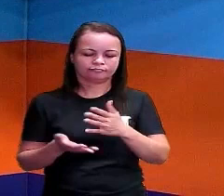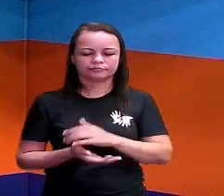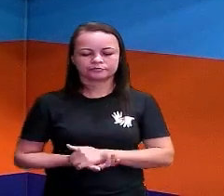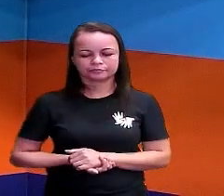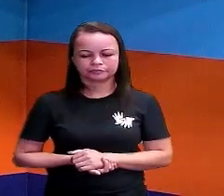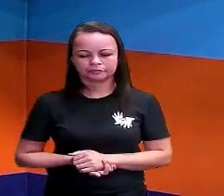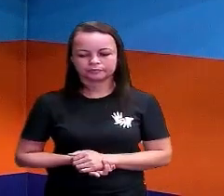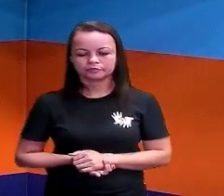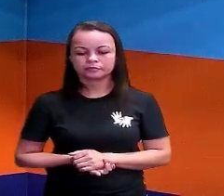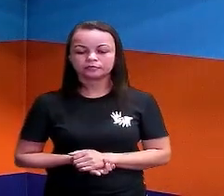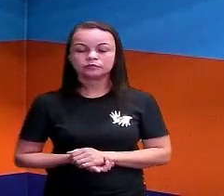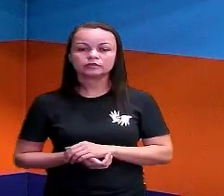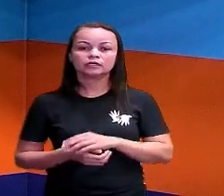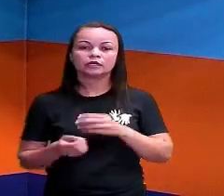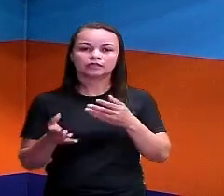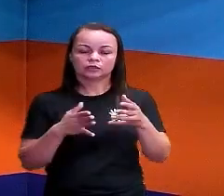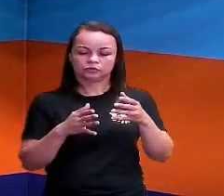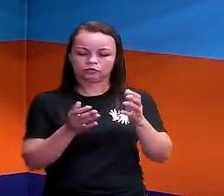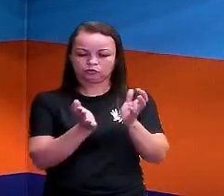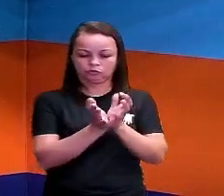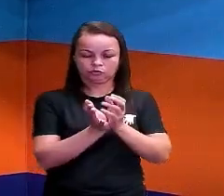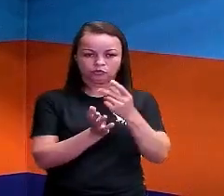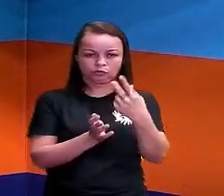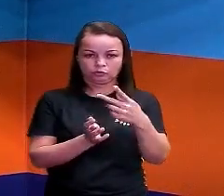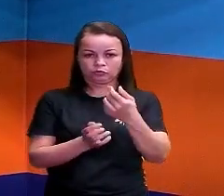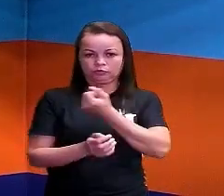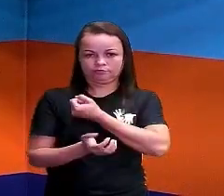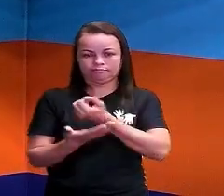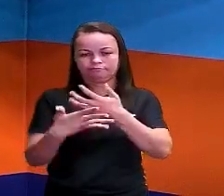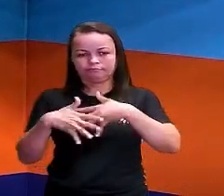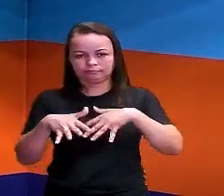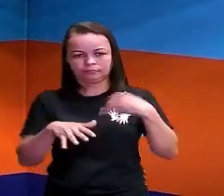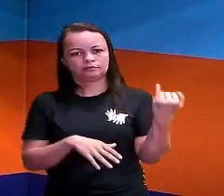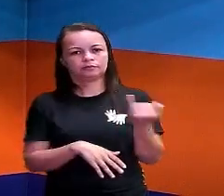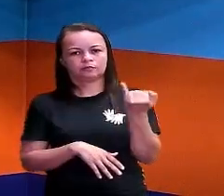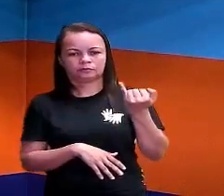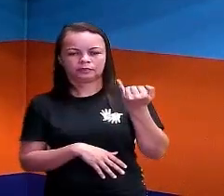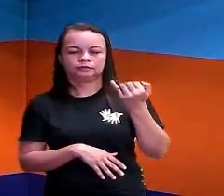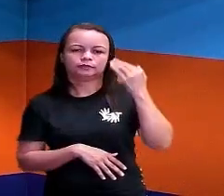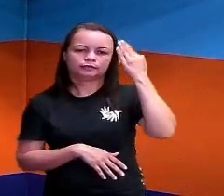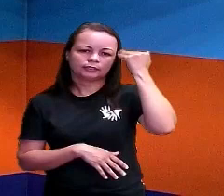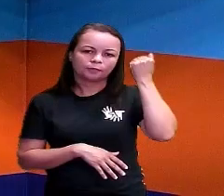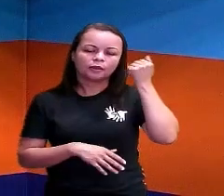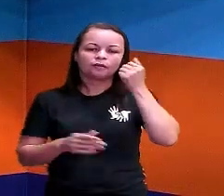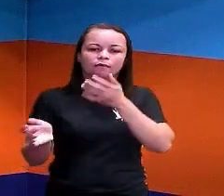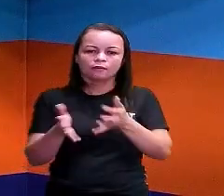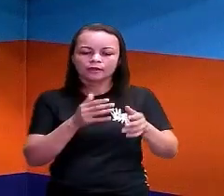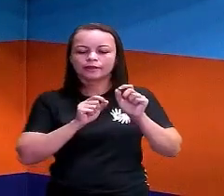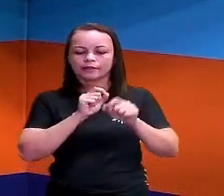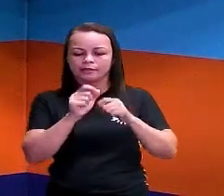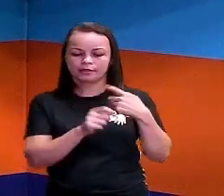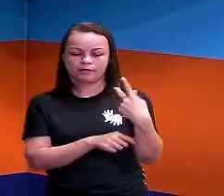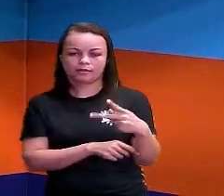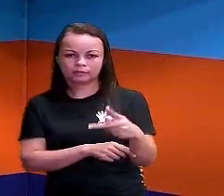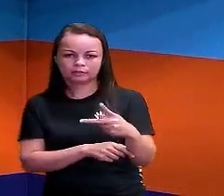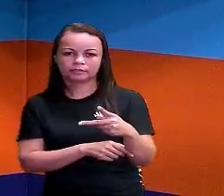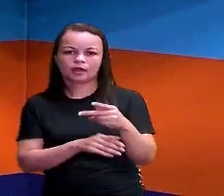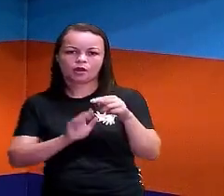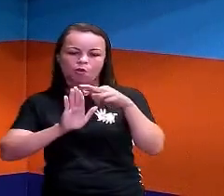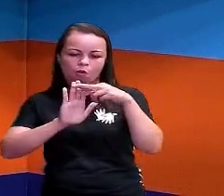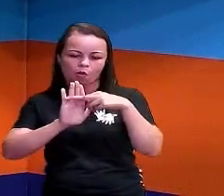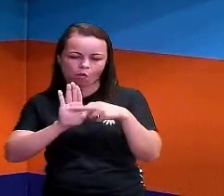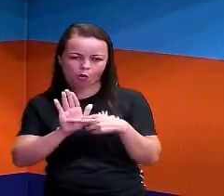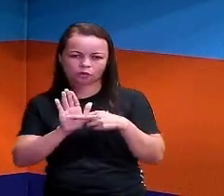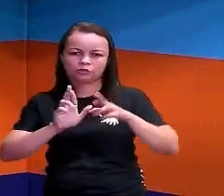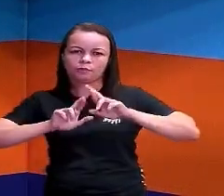tá? Então, aqui dentro do conjunto dos números naturais, é importante que você saiba que essa ordem ela não vai ser alterada, tá?